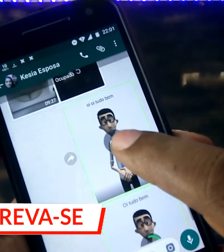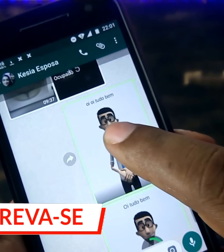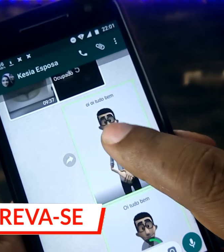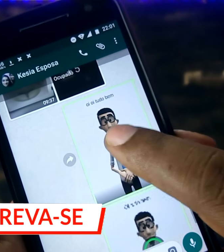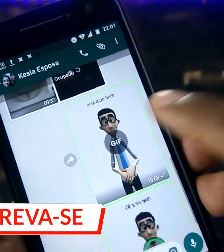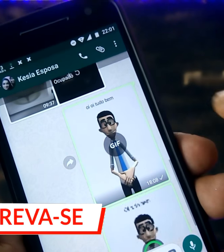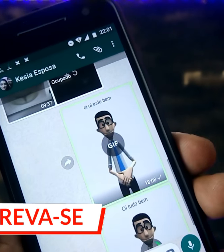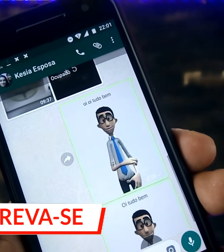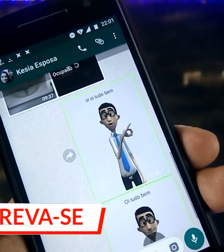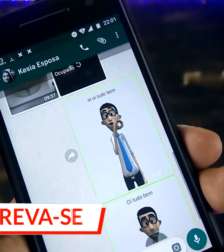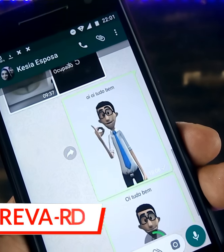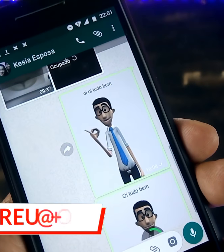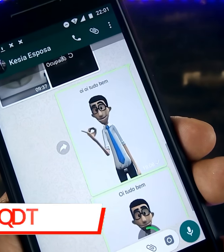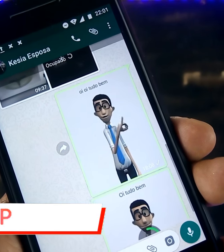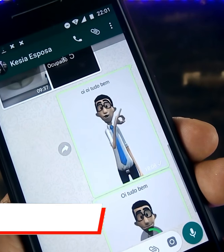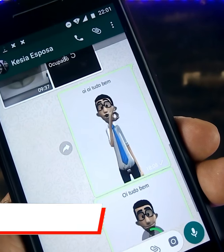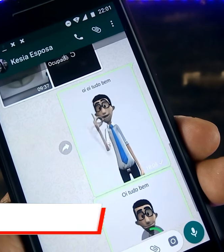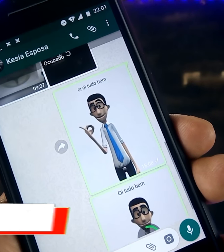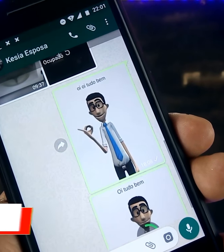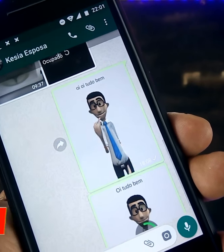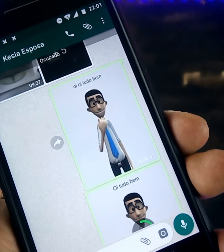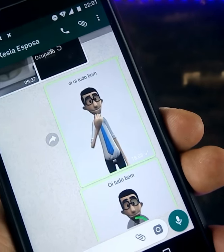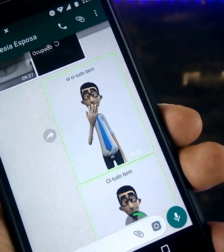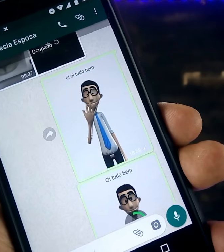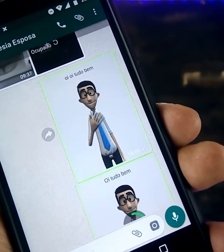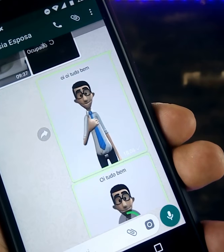aqui, Oi, tudo bem? Ó lá. Quando eu clico aqui, ó.